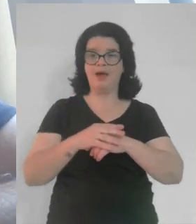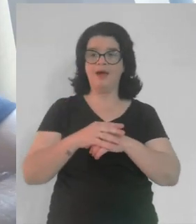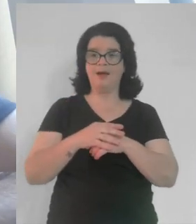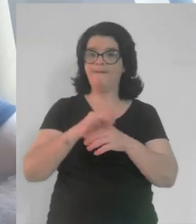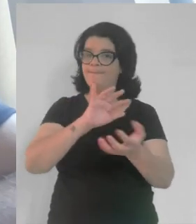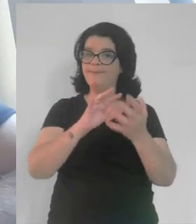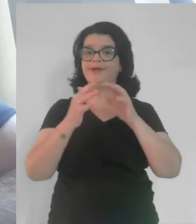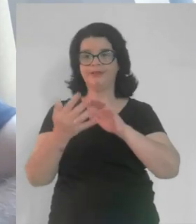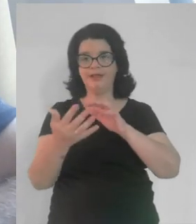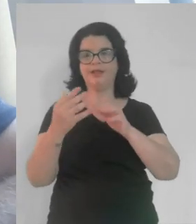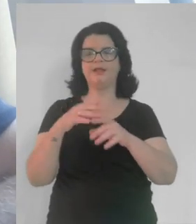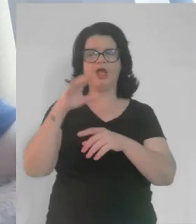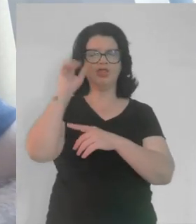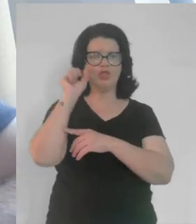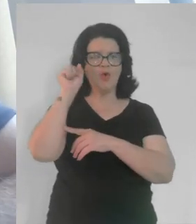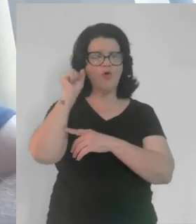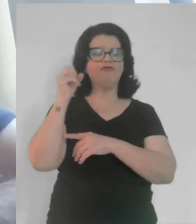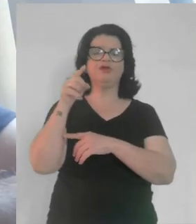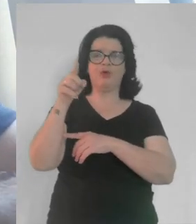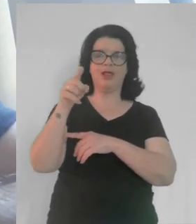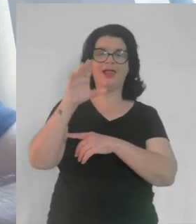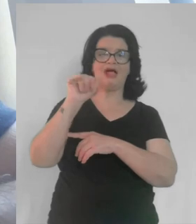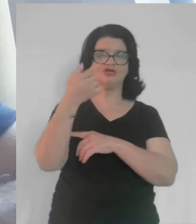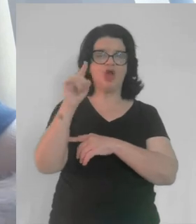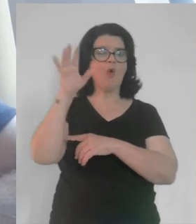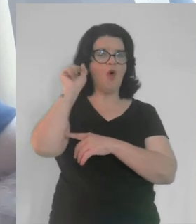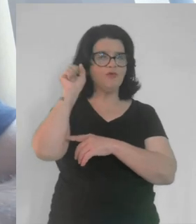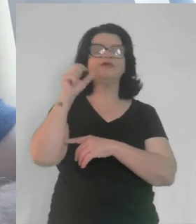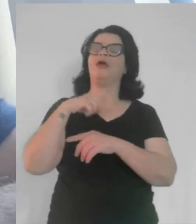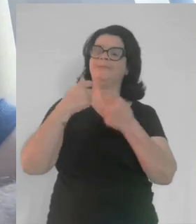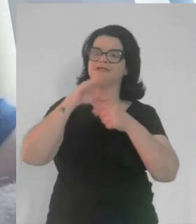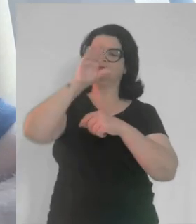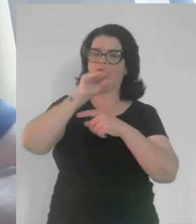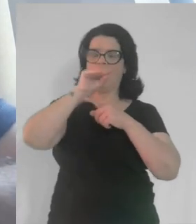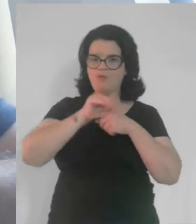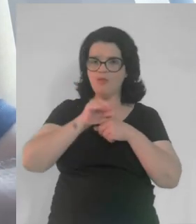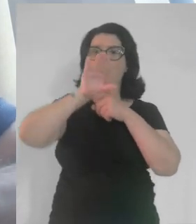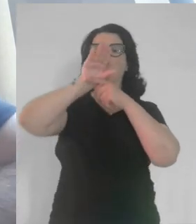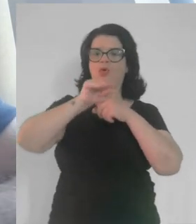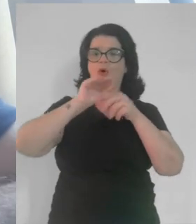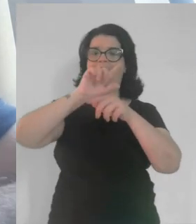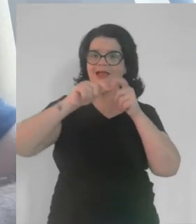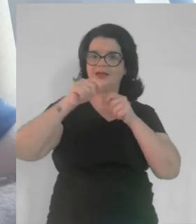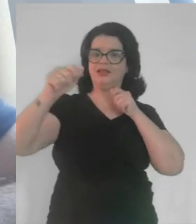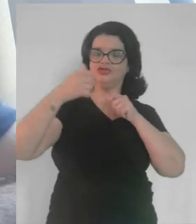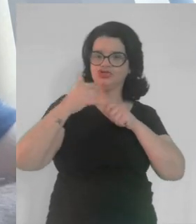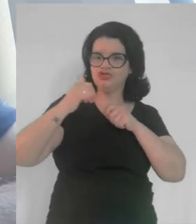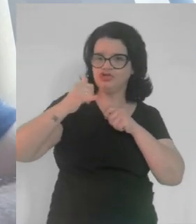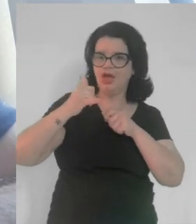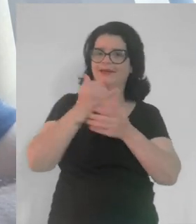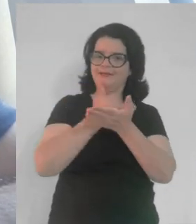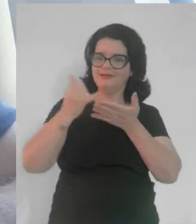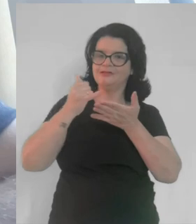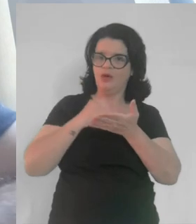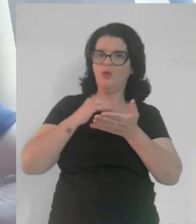da mesma maneira no ouvido de Cascão, a gente precisa aumentar e aumentar à medida que a corda aumenta a nossa energia